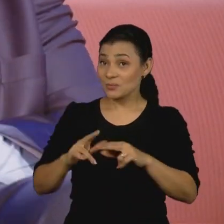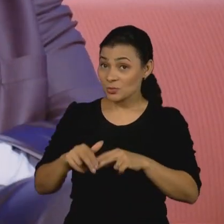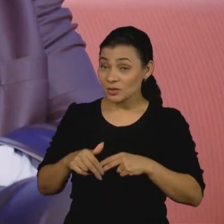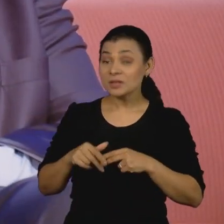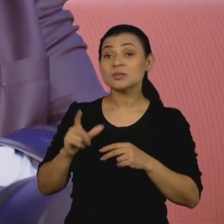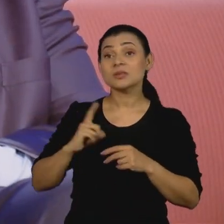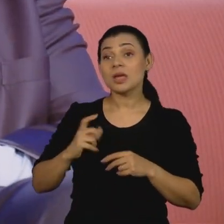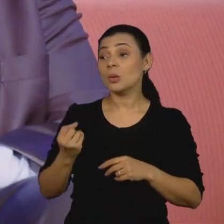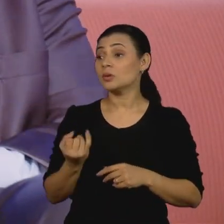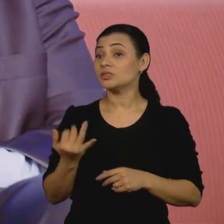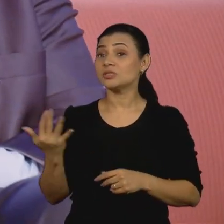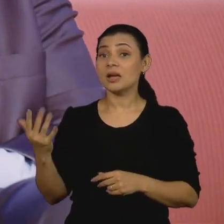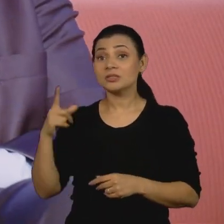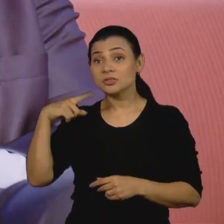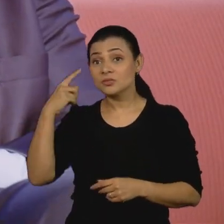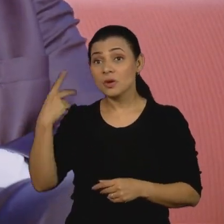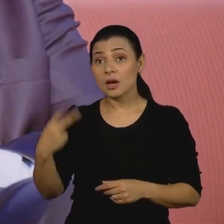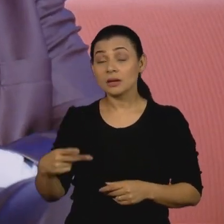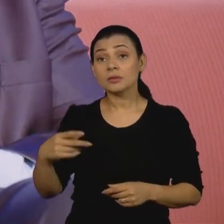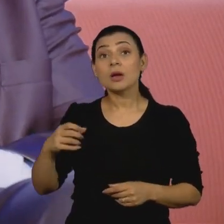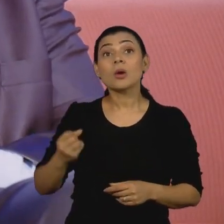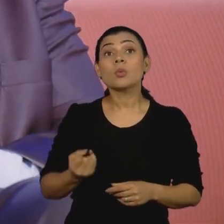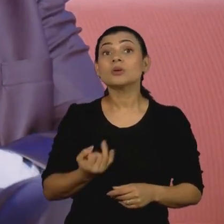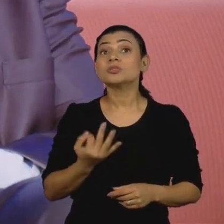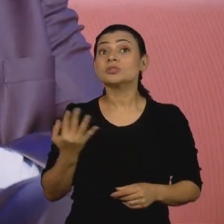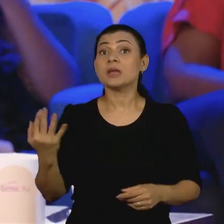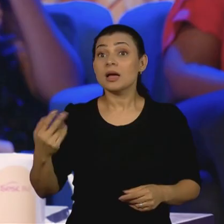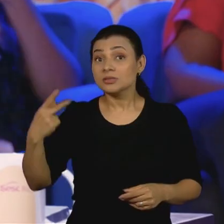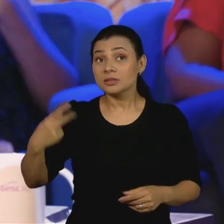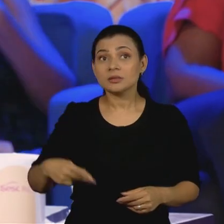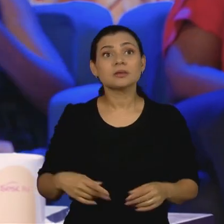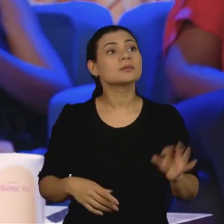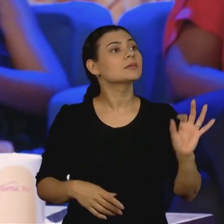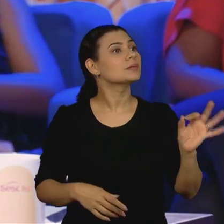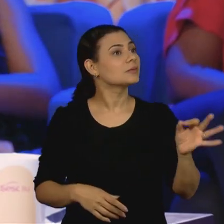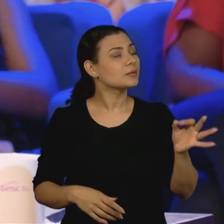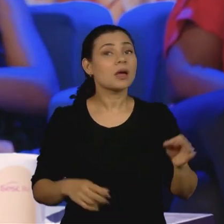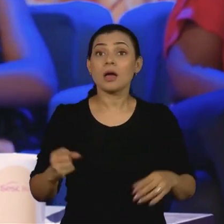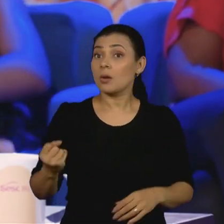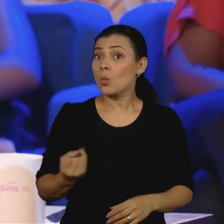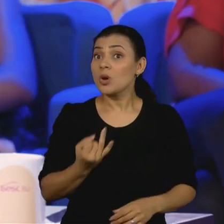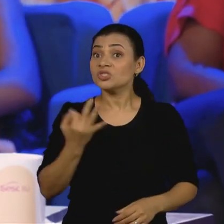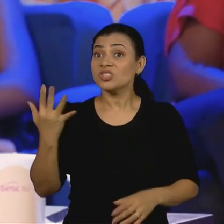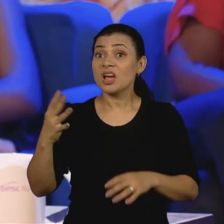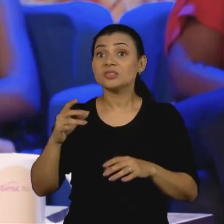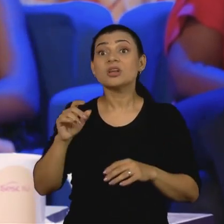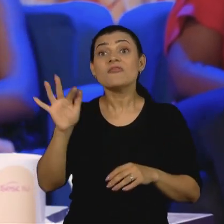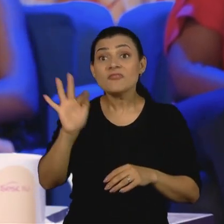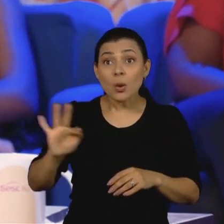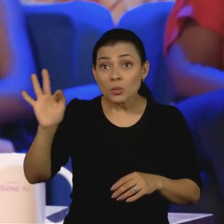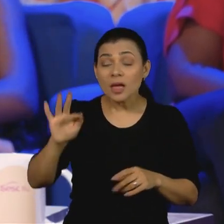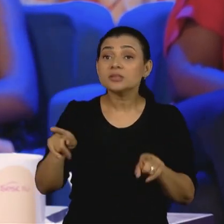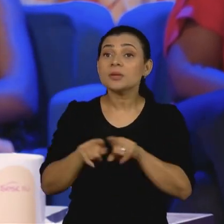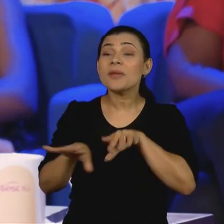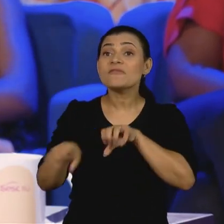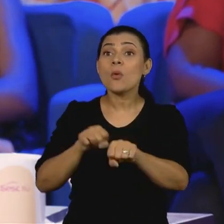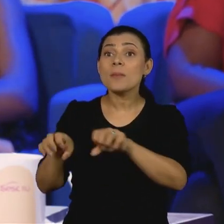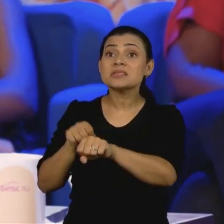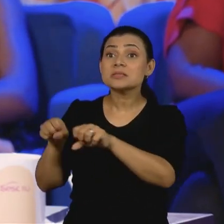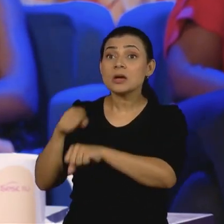de advogados, a maior do planeta. Isso né? é impressionante. Um número não só de faculdades, mas de